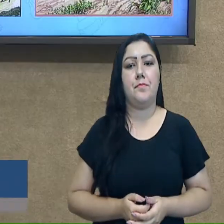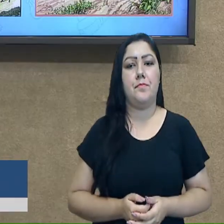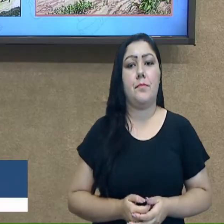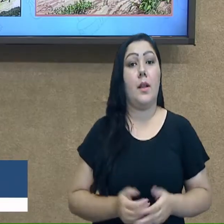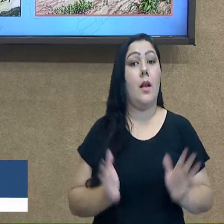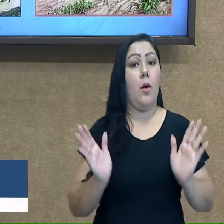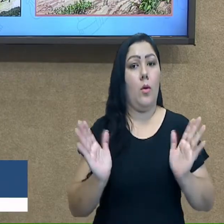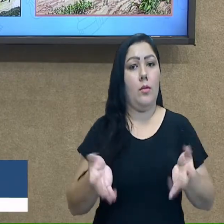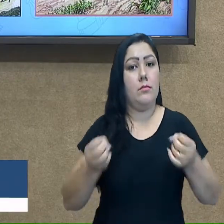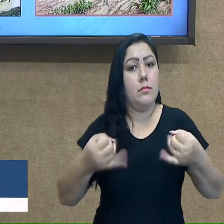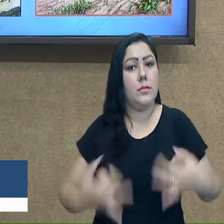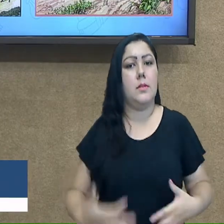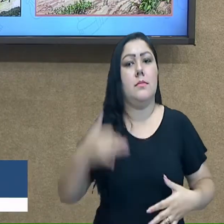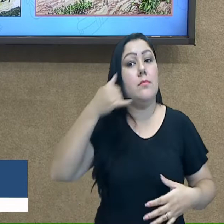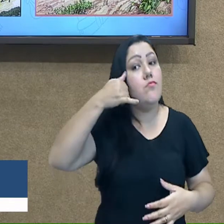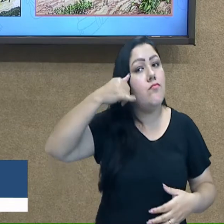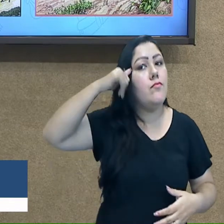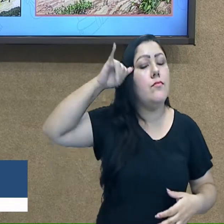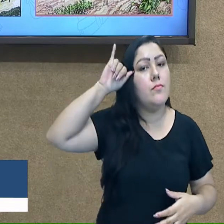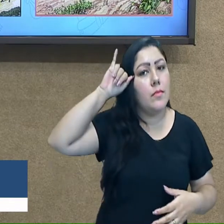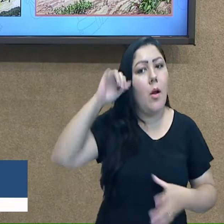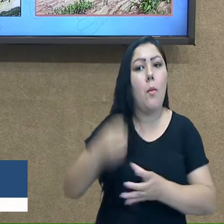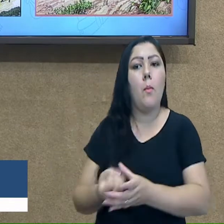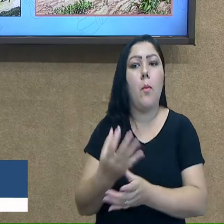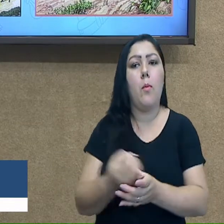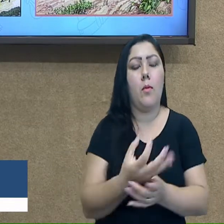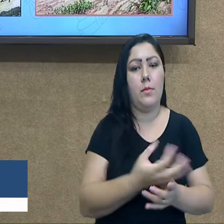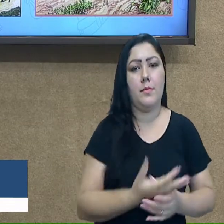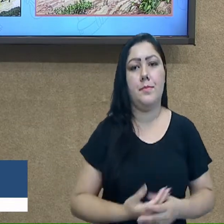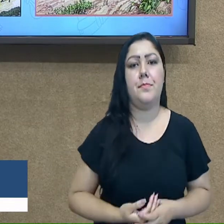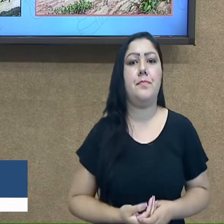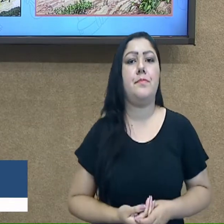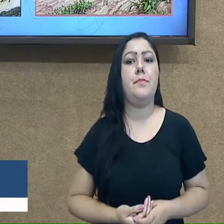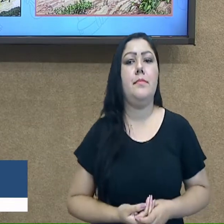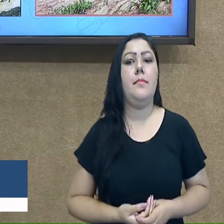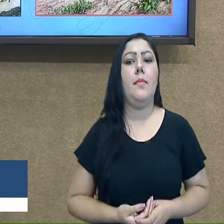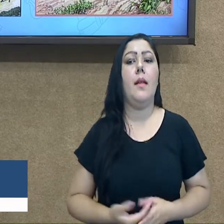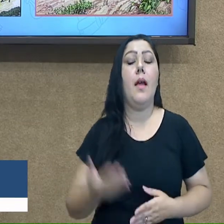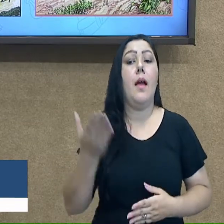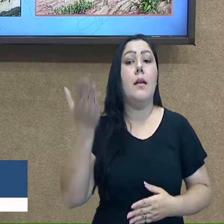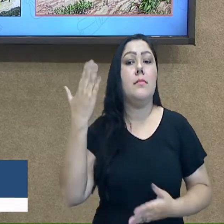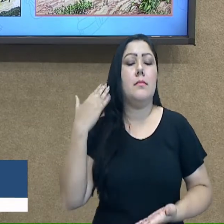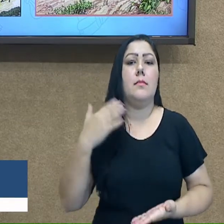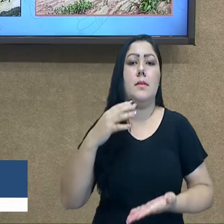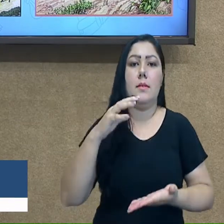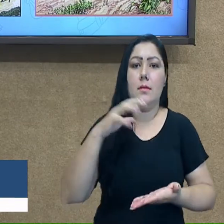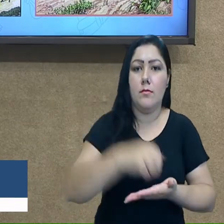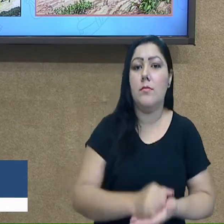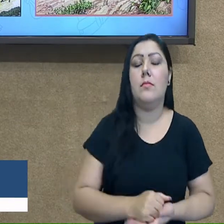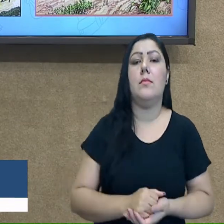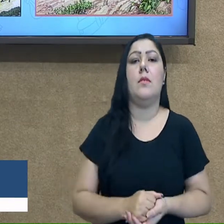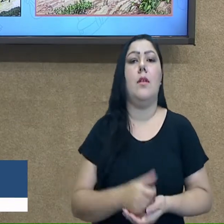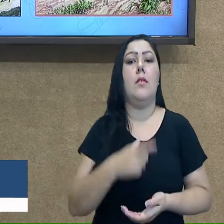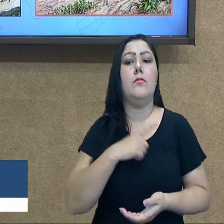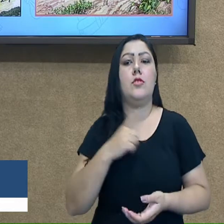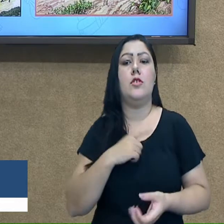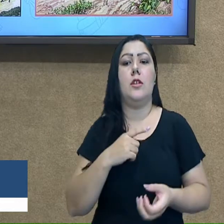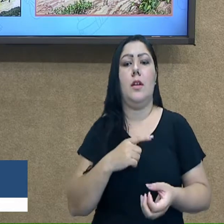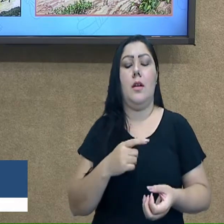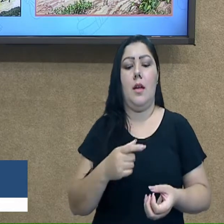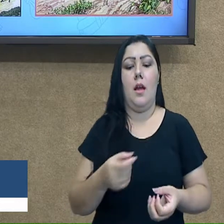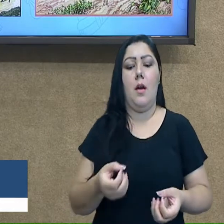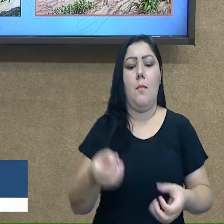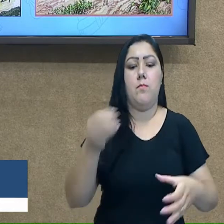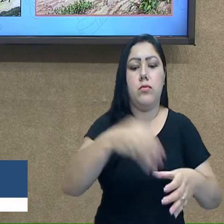colonial, a empresa açucareira foi o grande investimento dos portugueses nas terras brasileiras. Contudo,